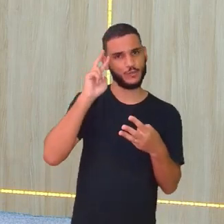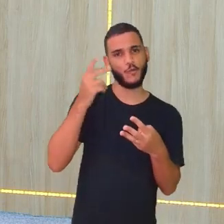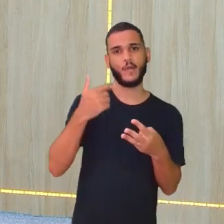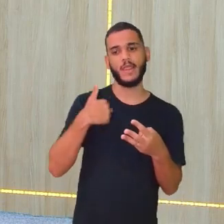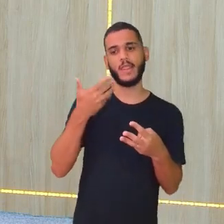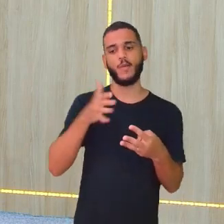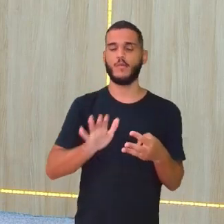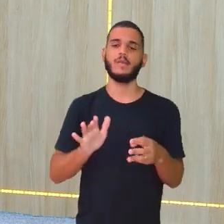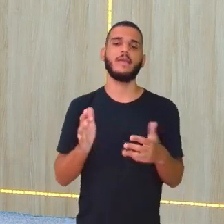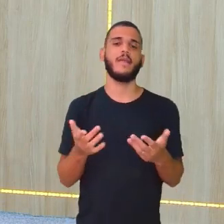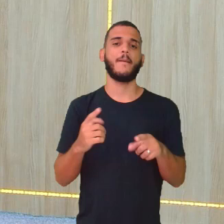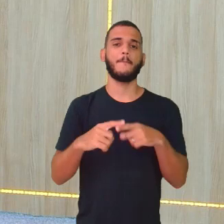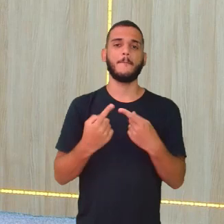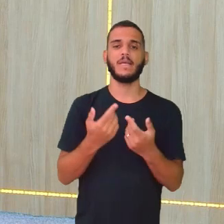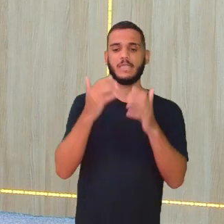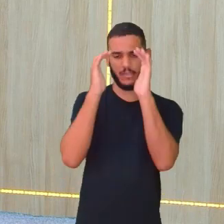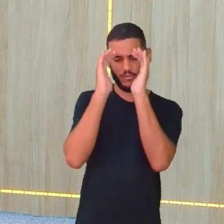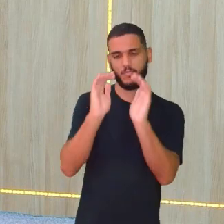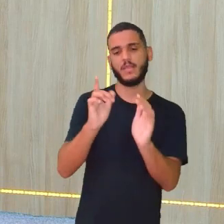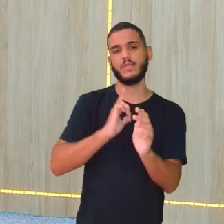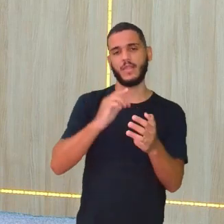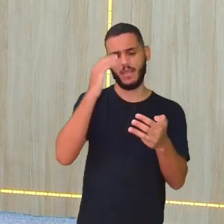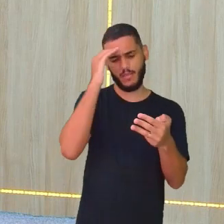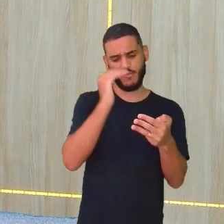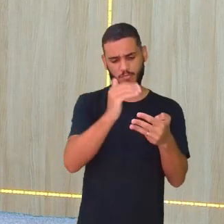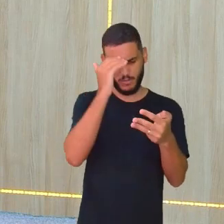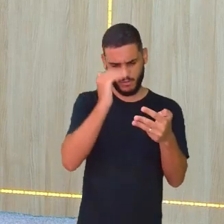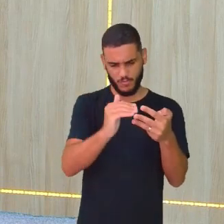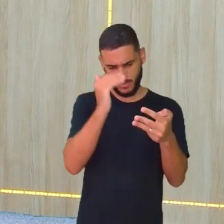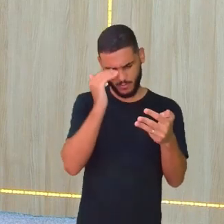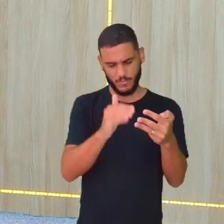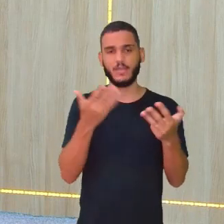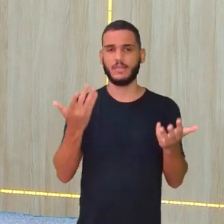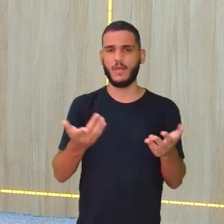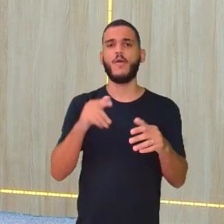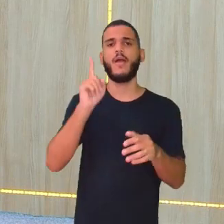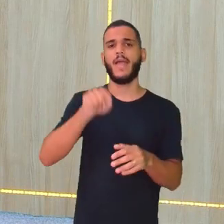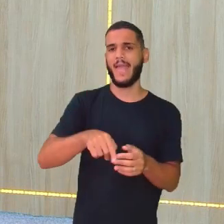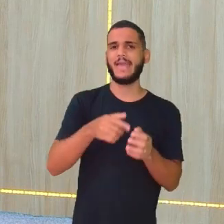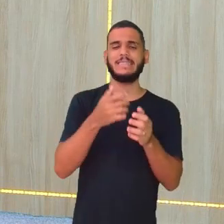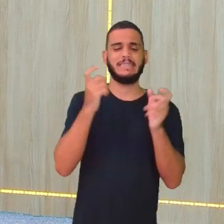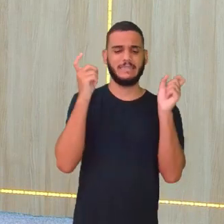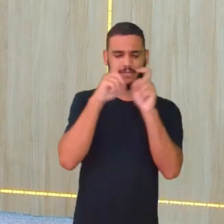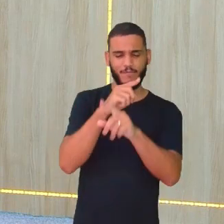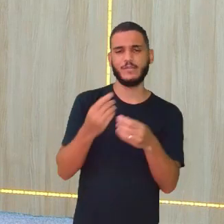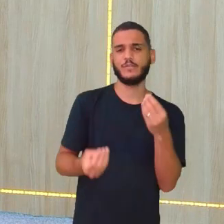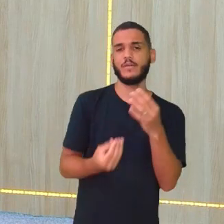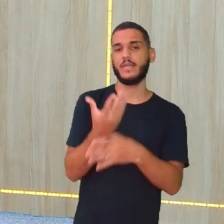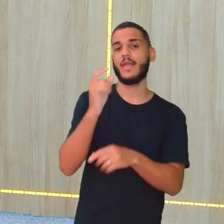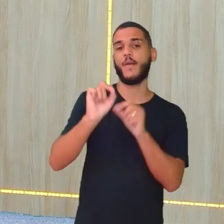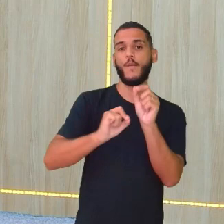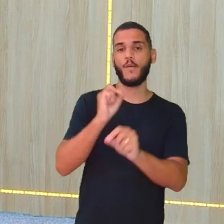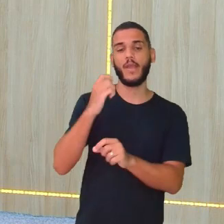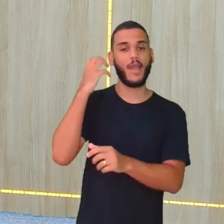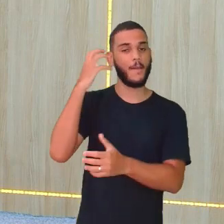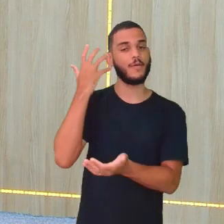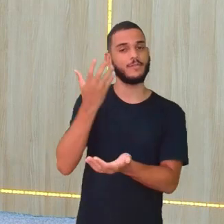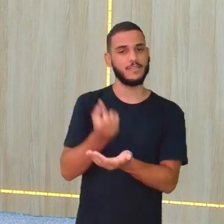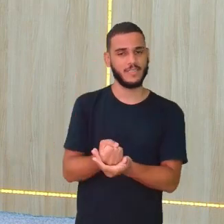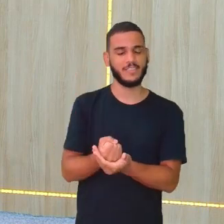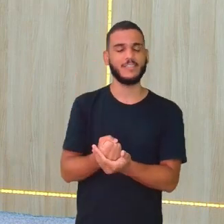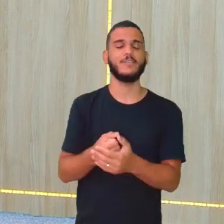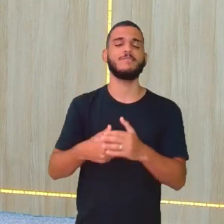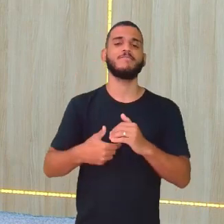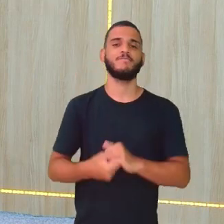eu ia ter esse Você ia cuidado, ter né? esse respeito, Desse né? respeito. E foi um trabalhão fazer esse episódio. Ainda assim,